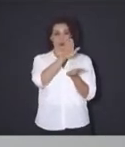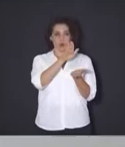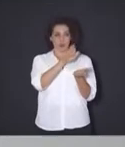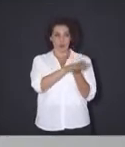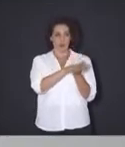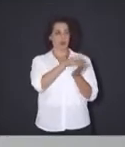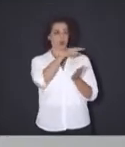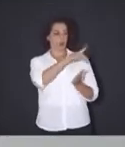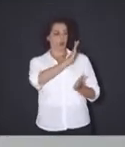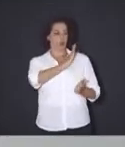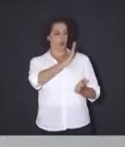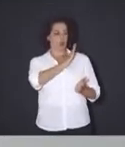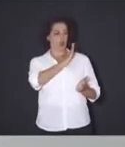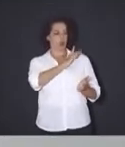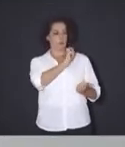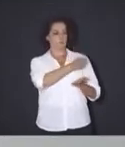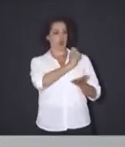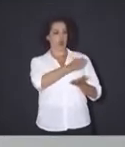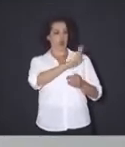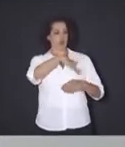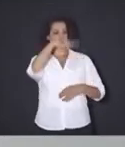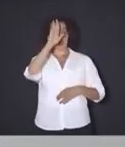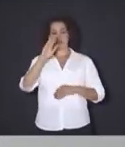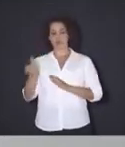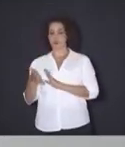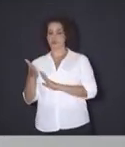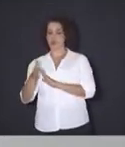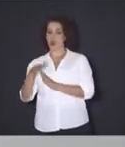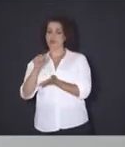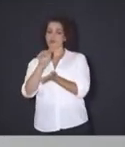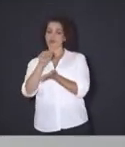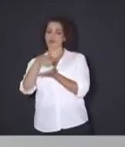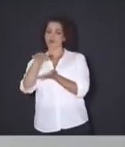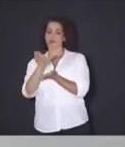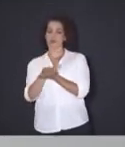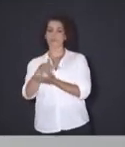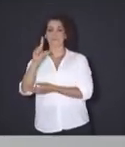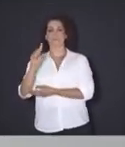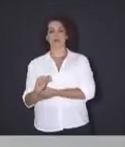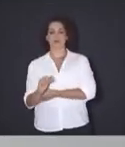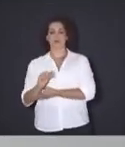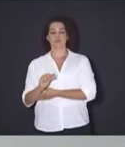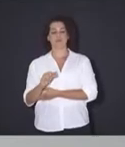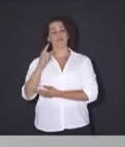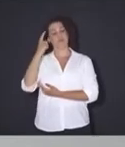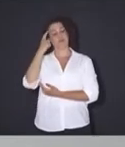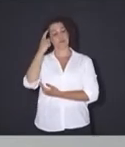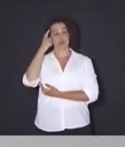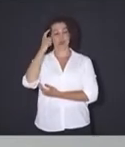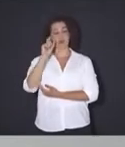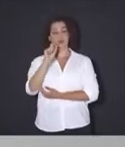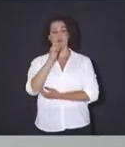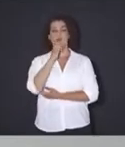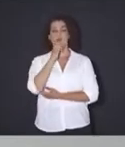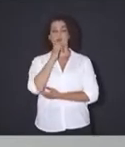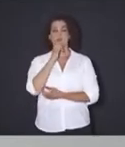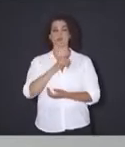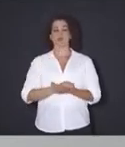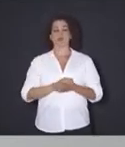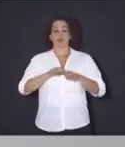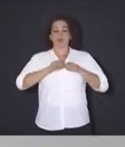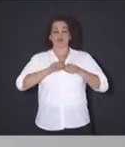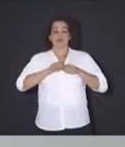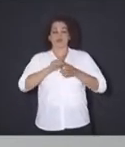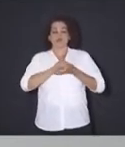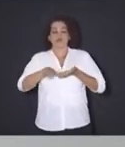e os pobres têm que pagar menos impostos não podíamos viabilizar a expansão de certas atividades de gastos públicos